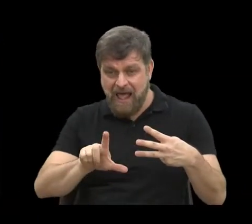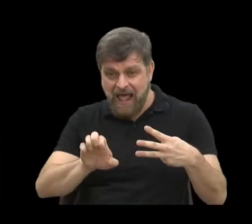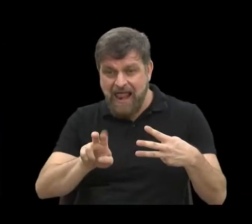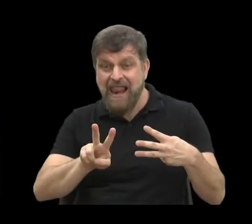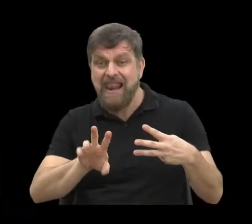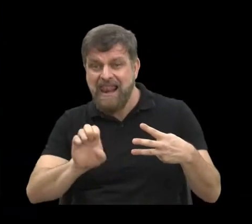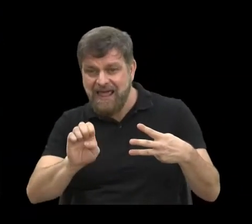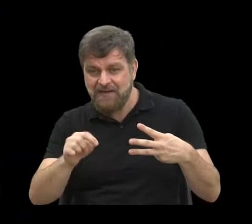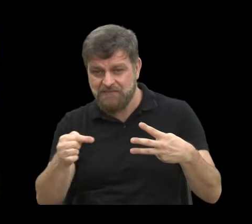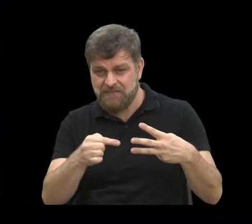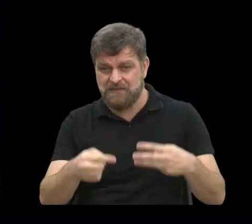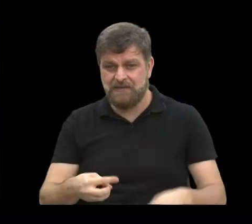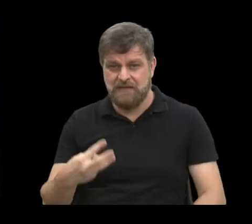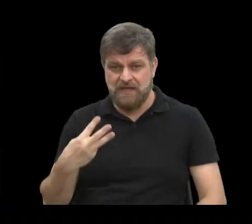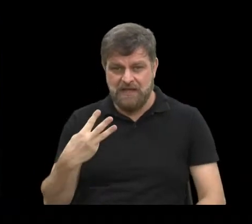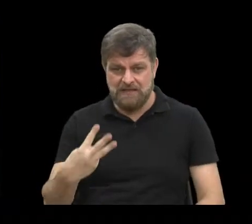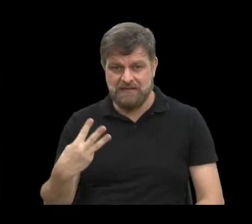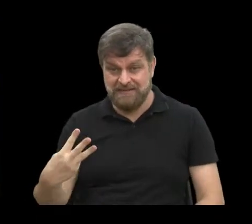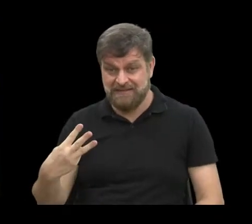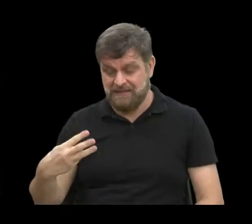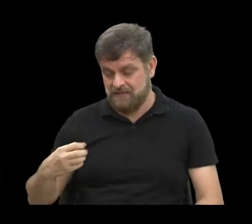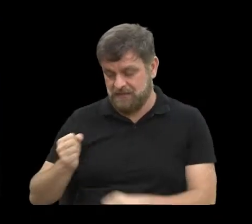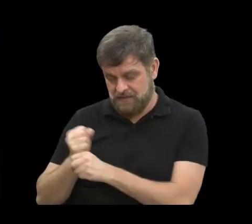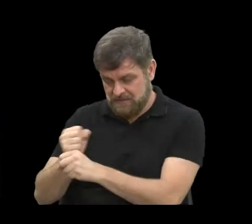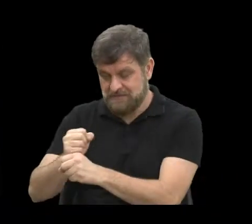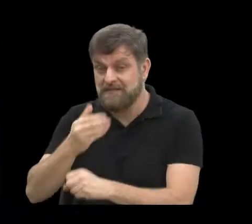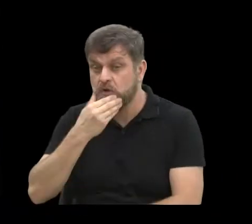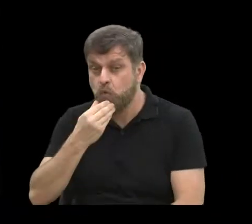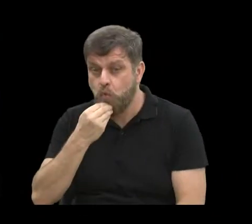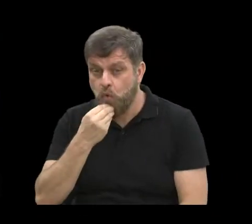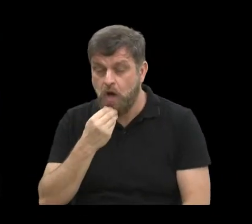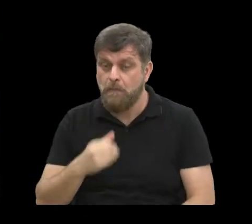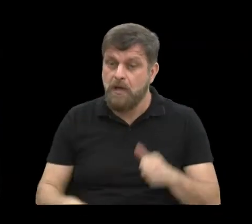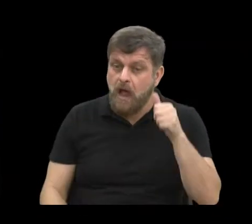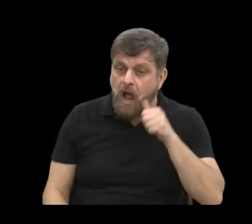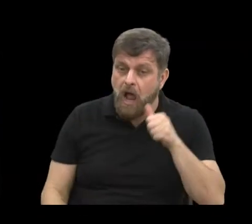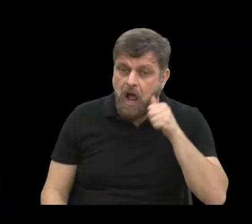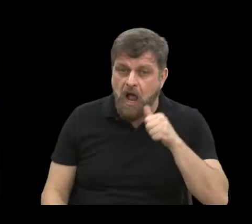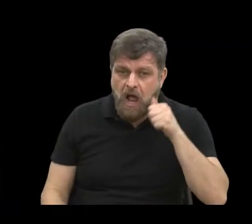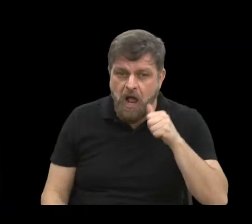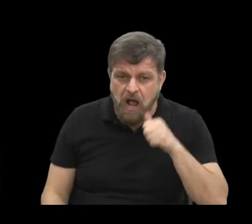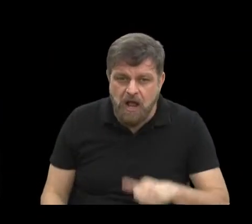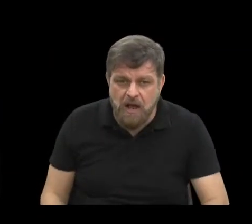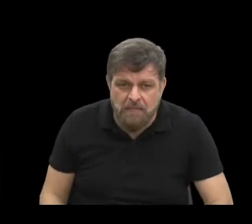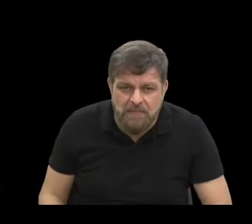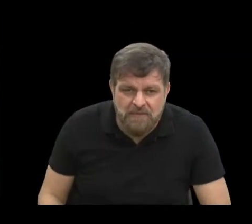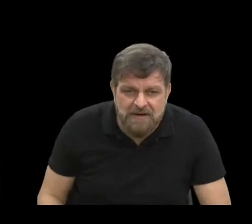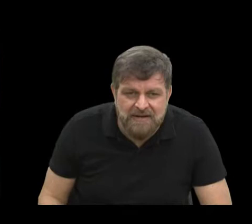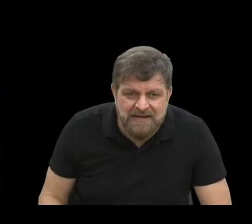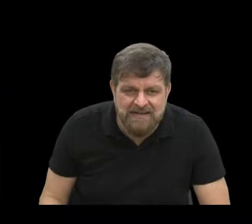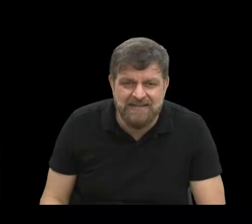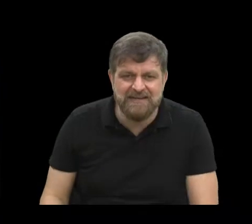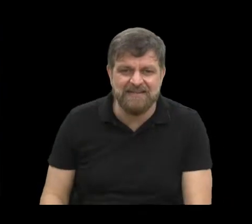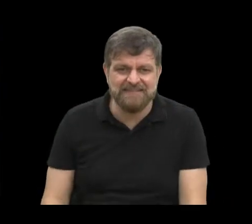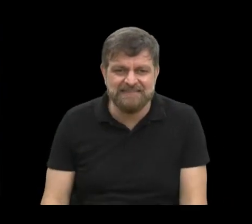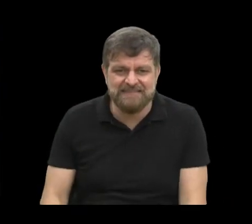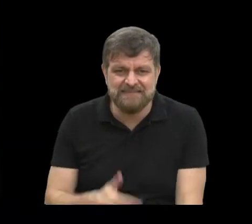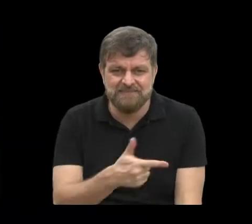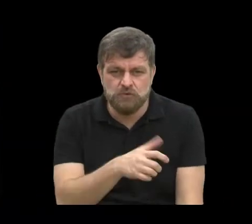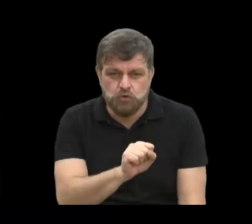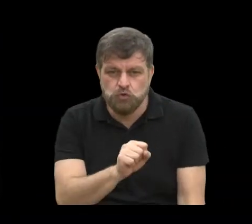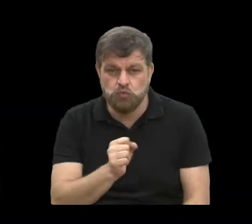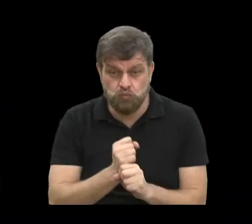de contribuição para o homem e 28 anos de tempo de contribuição para a mulher. Ok? Não